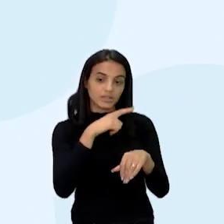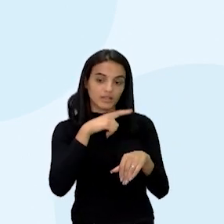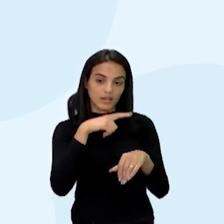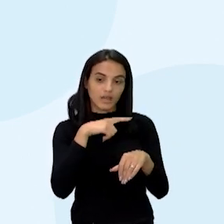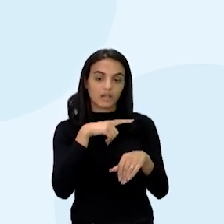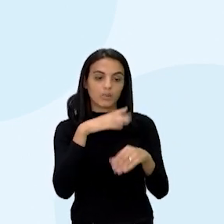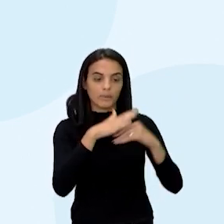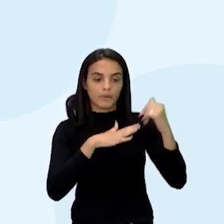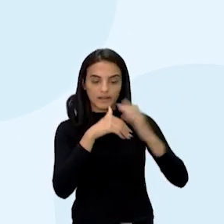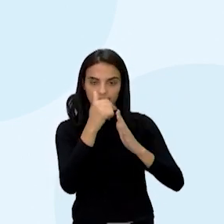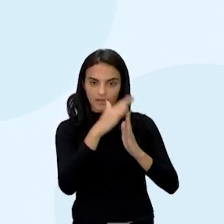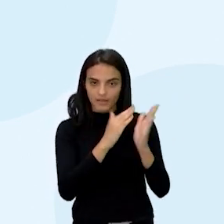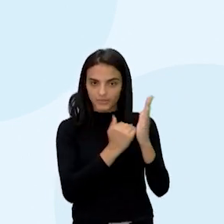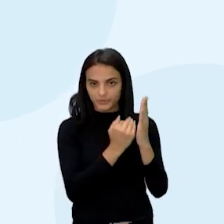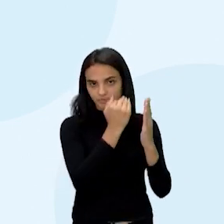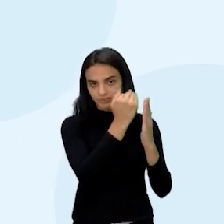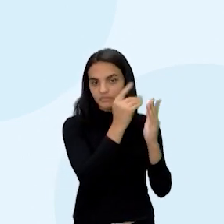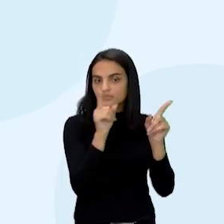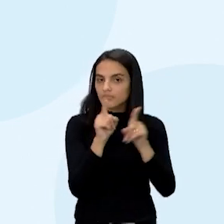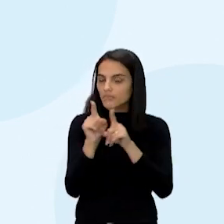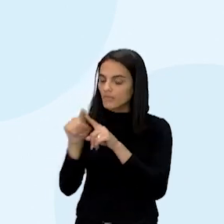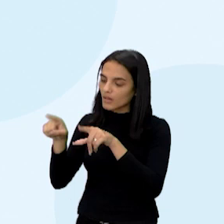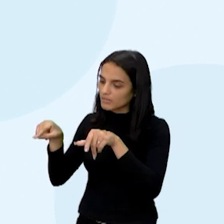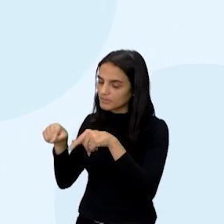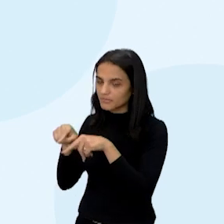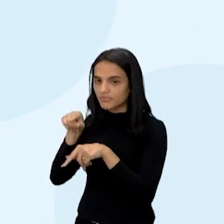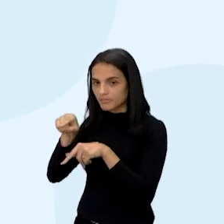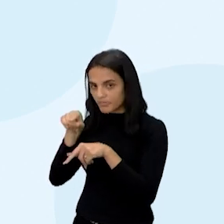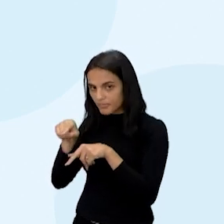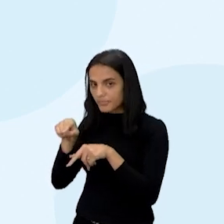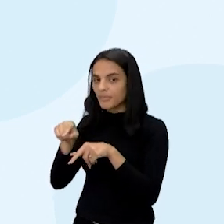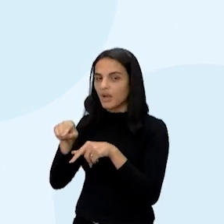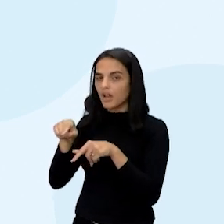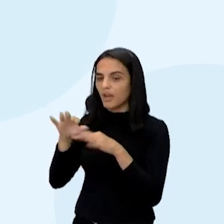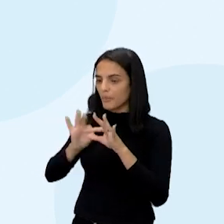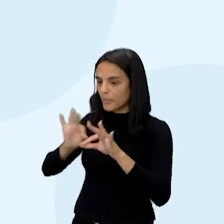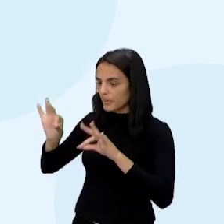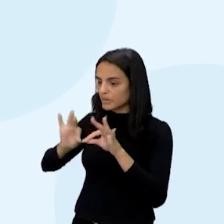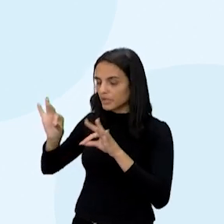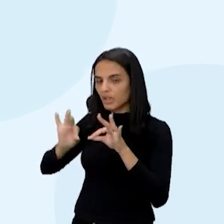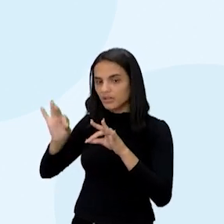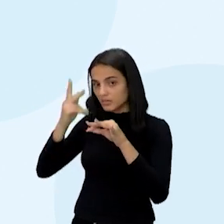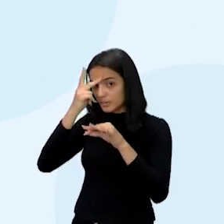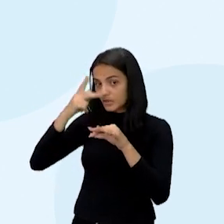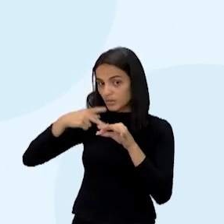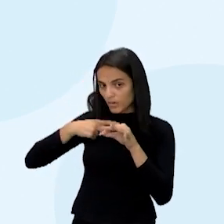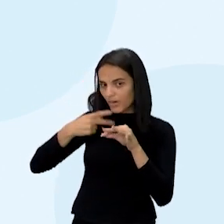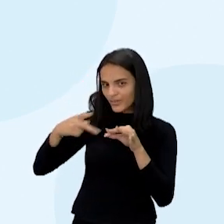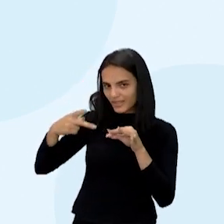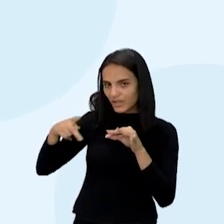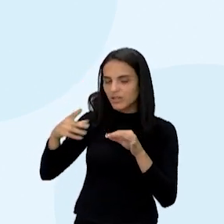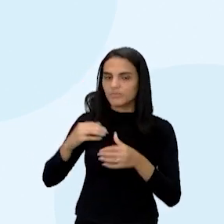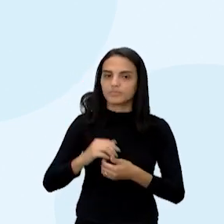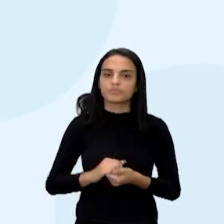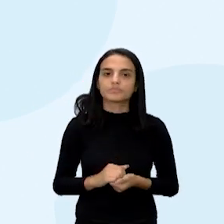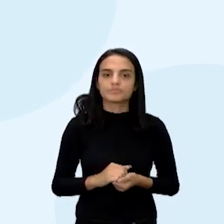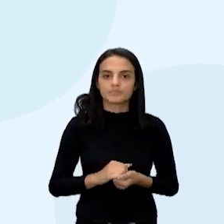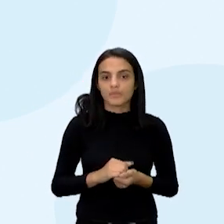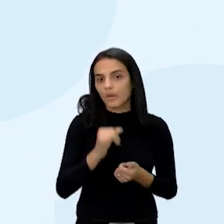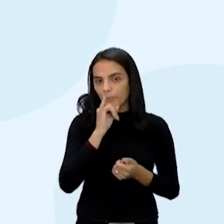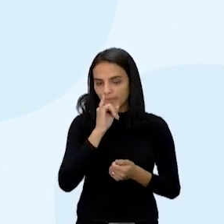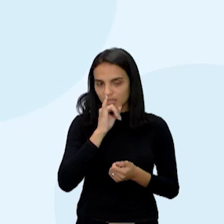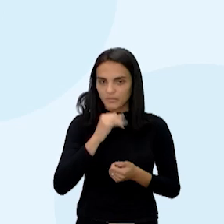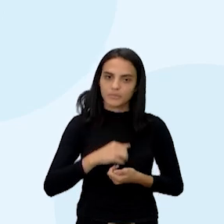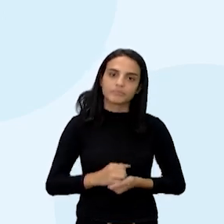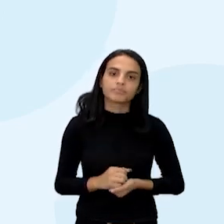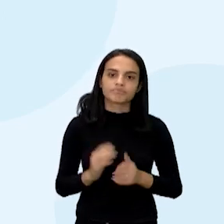média, e na sala de recursos a gente vai trabalhar com projetos específicos voltados para os interesses deles. E eu vou trazer um exemplo para